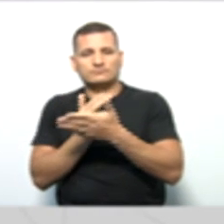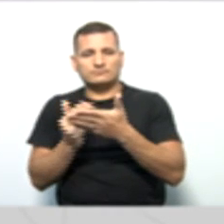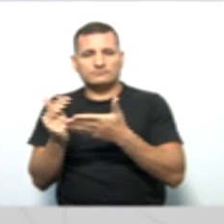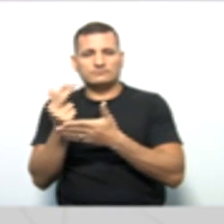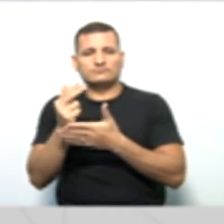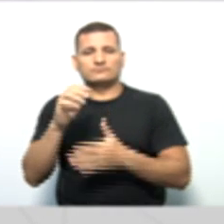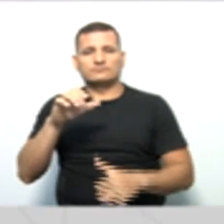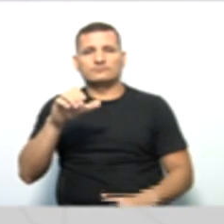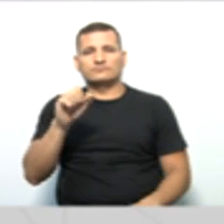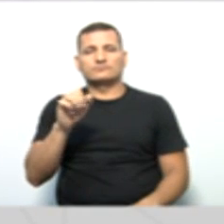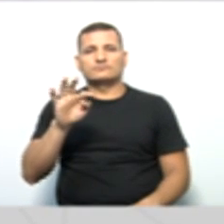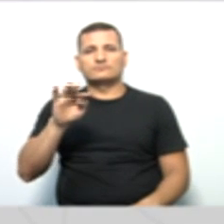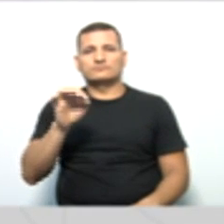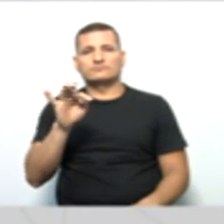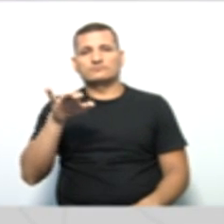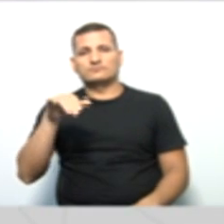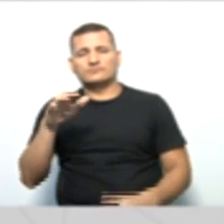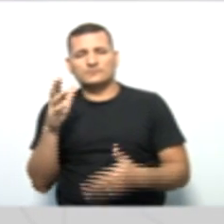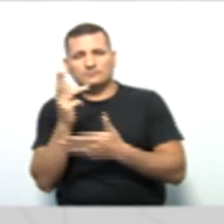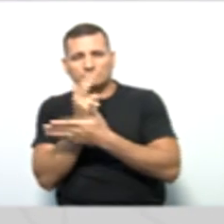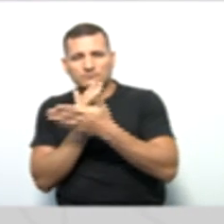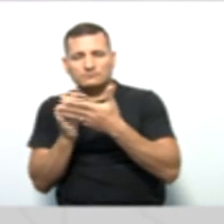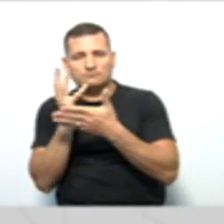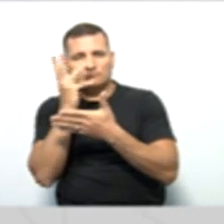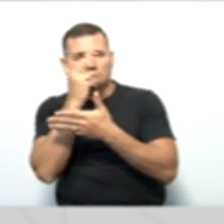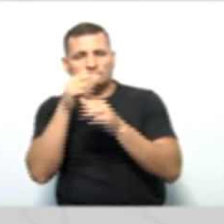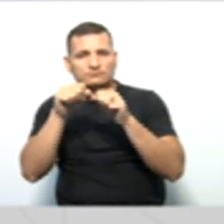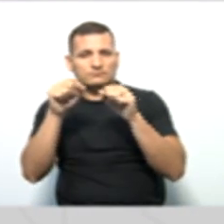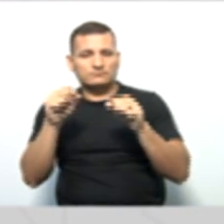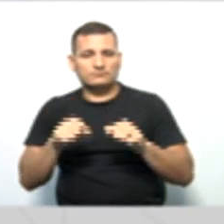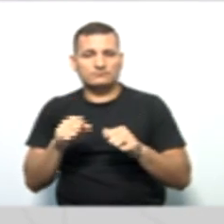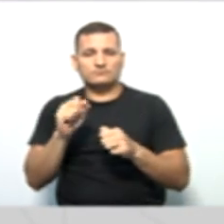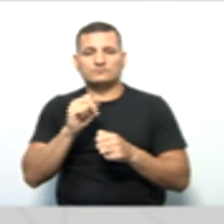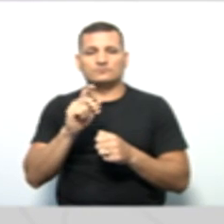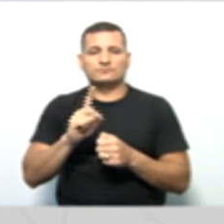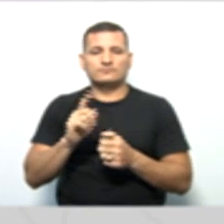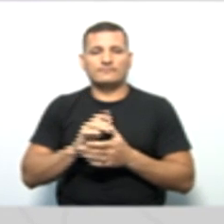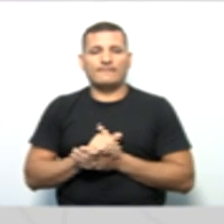Tá bonitinho o meu sistema, se não tá.